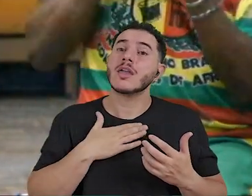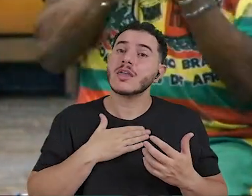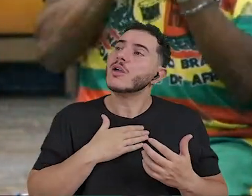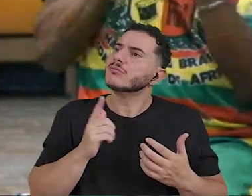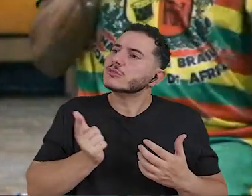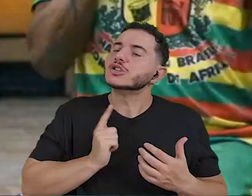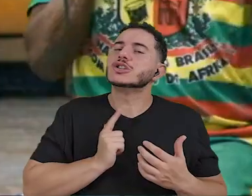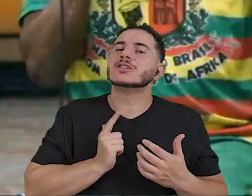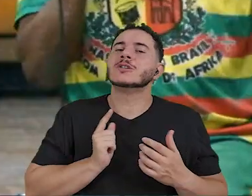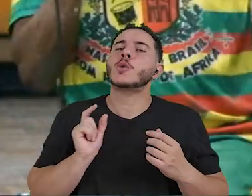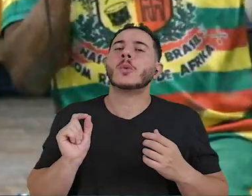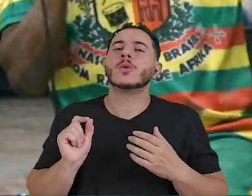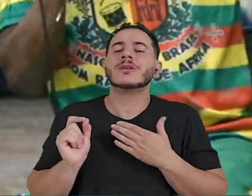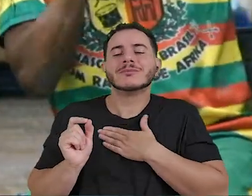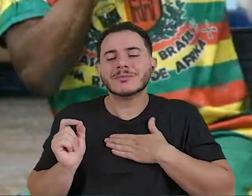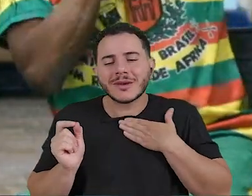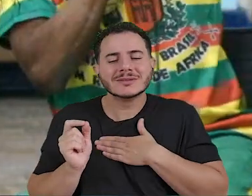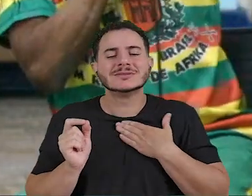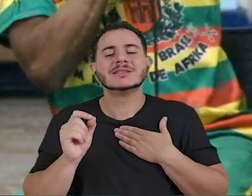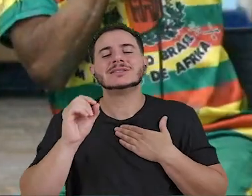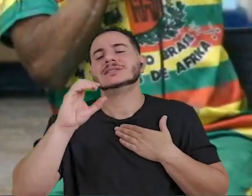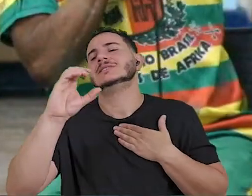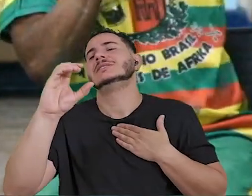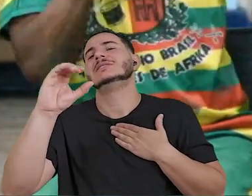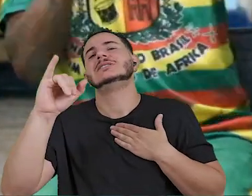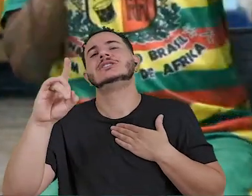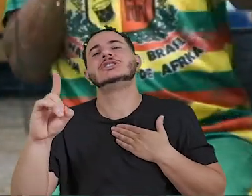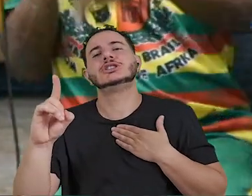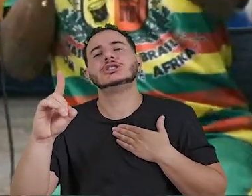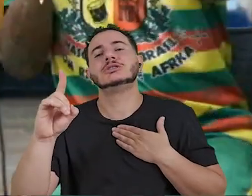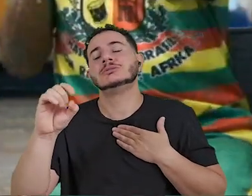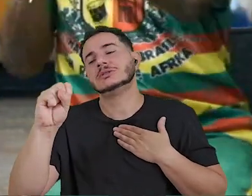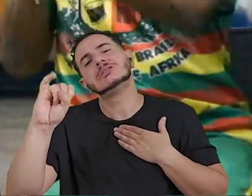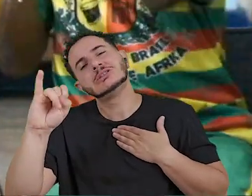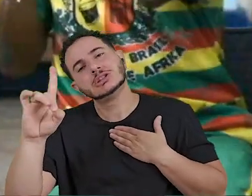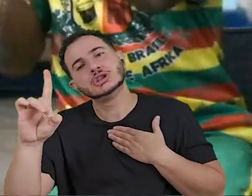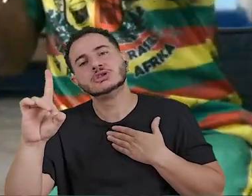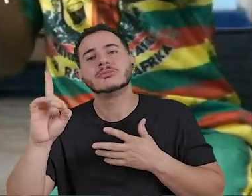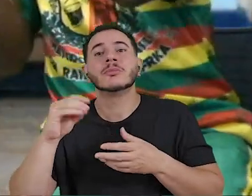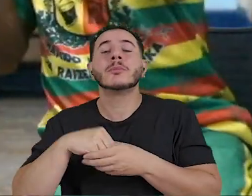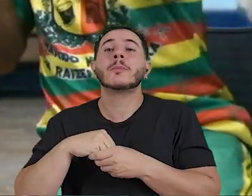de conhecer o sítio do Paiadão, primeiro terreiro de